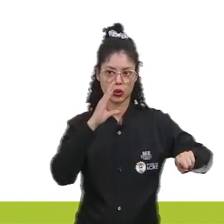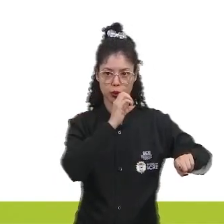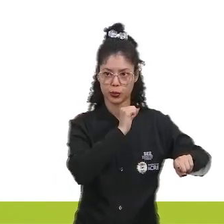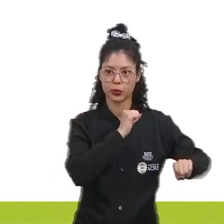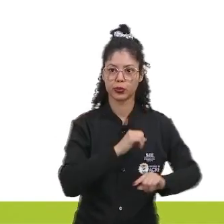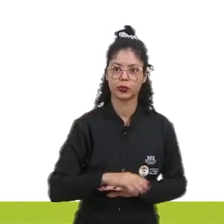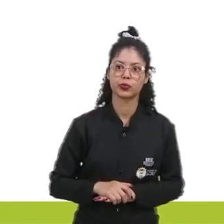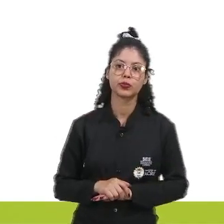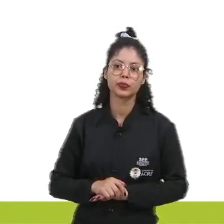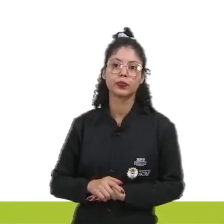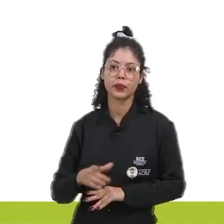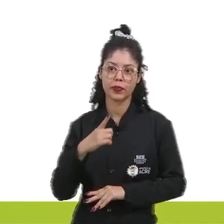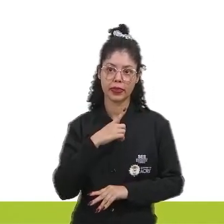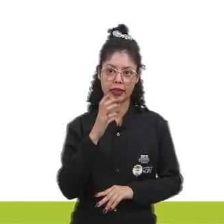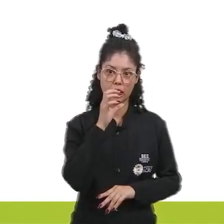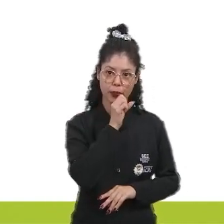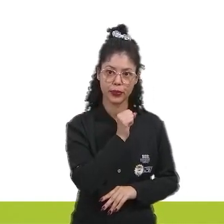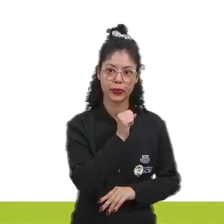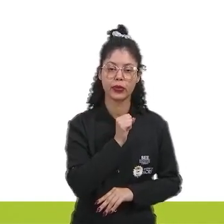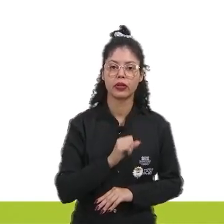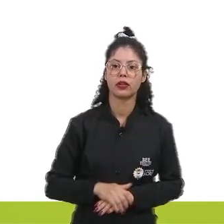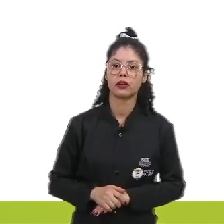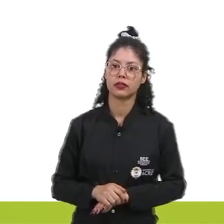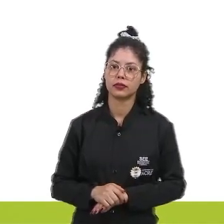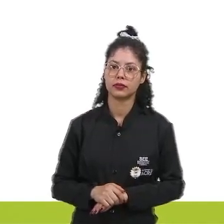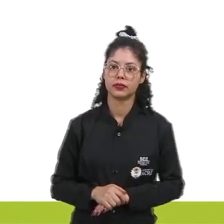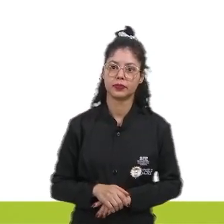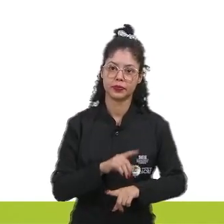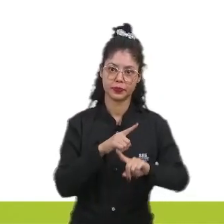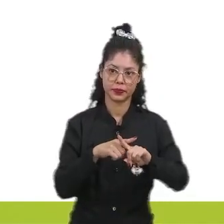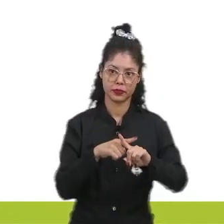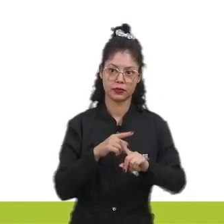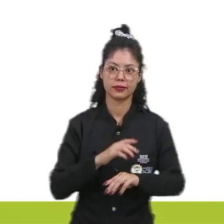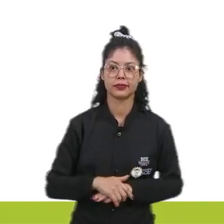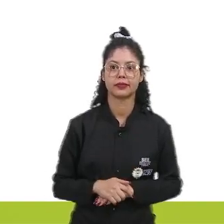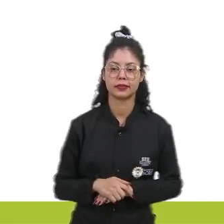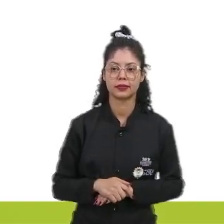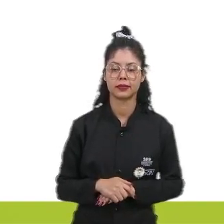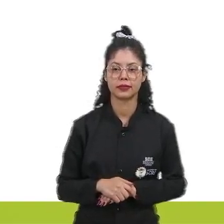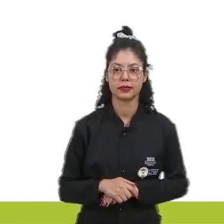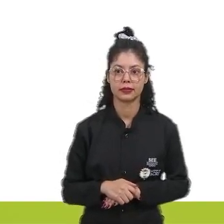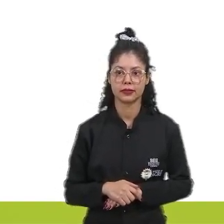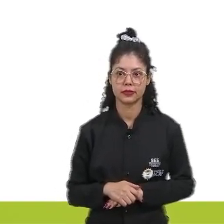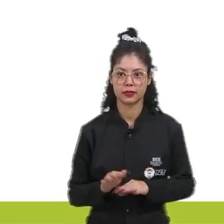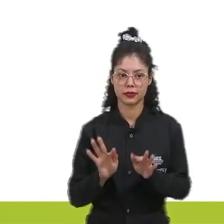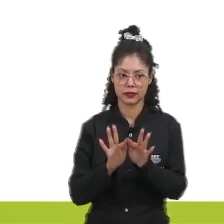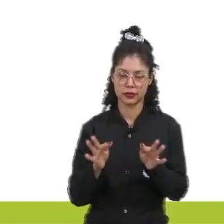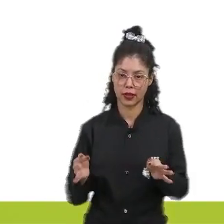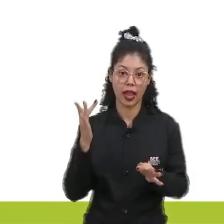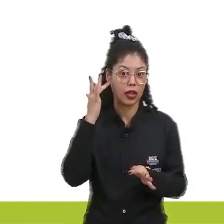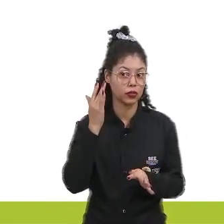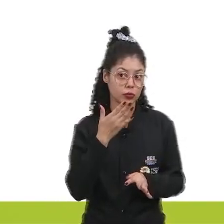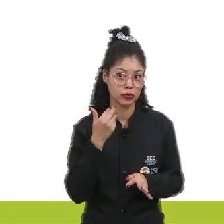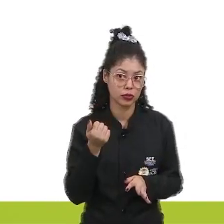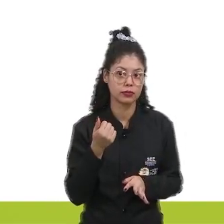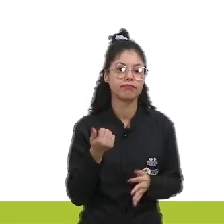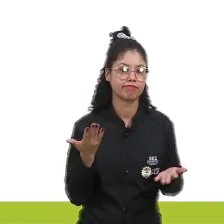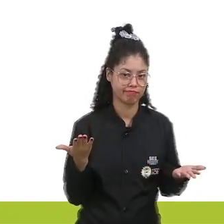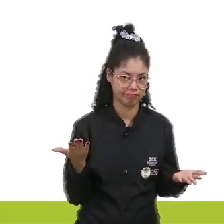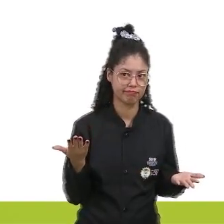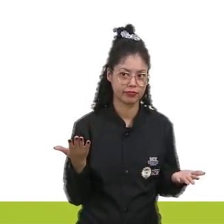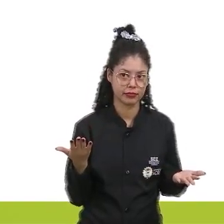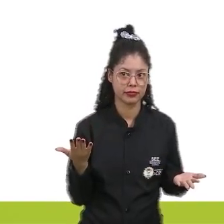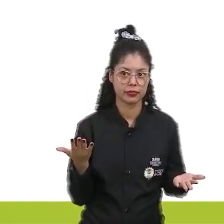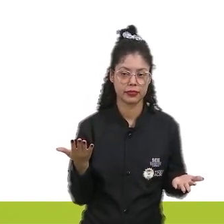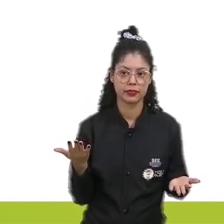tá? Trabalha aqui meio pelos extremos, ou seja, multiplica esse por esse. Se quiser simplificar antes, eu acho até melhor, tá, gente?